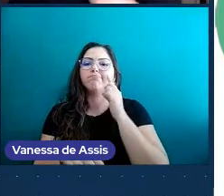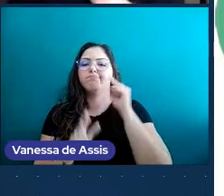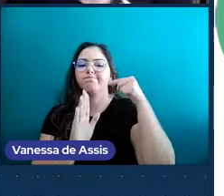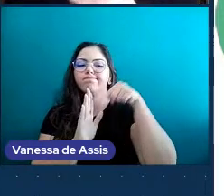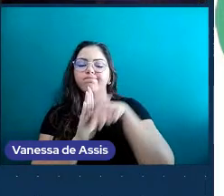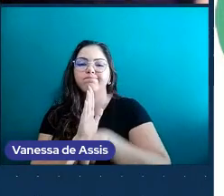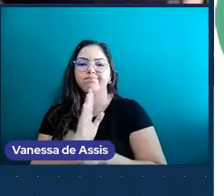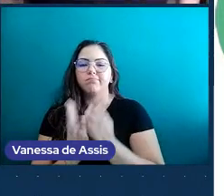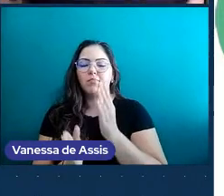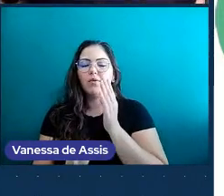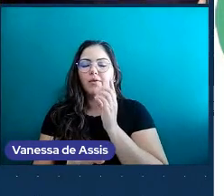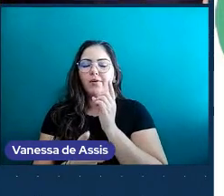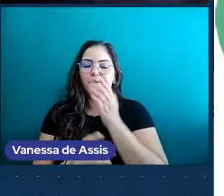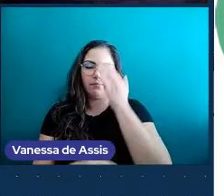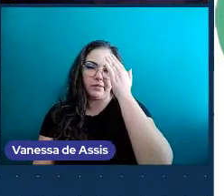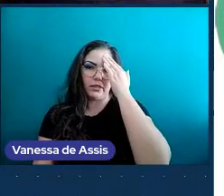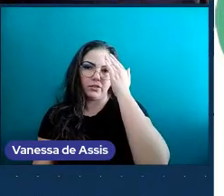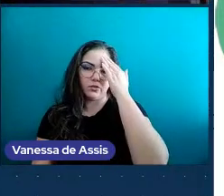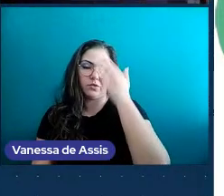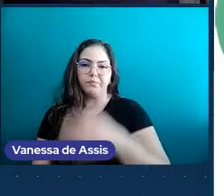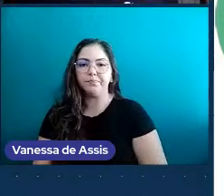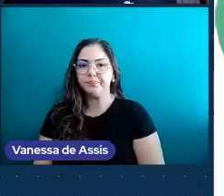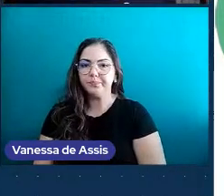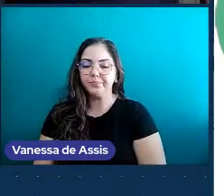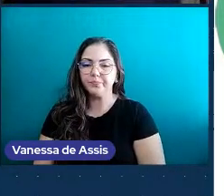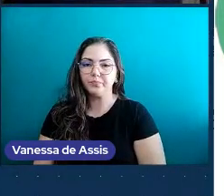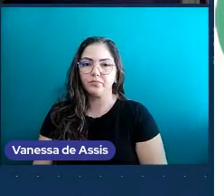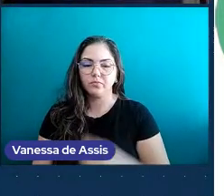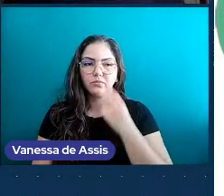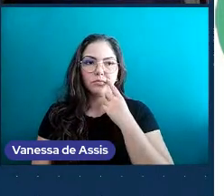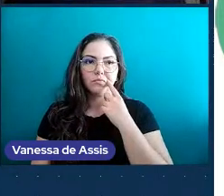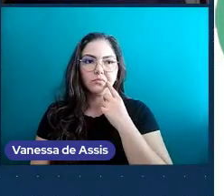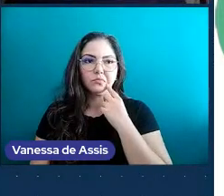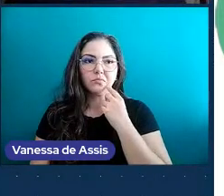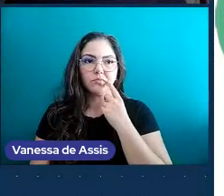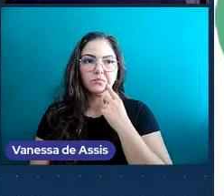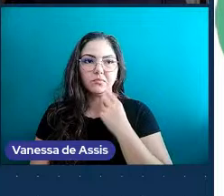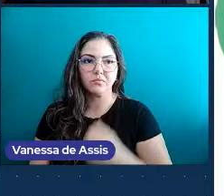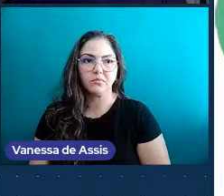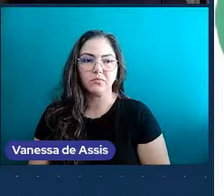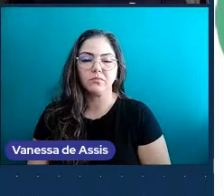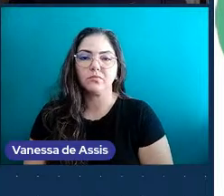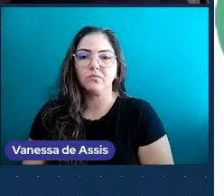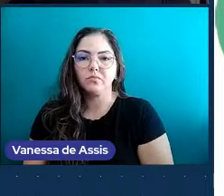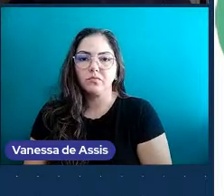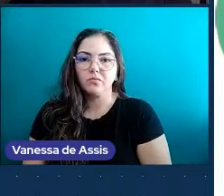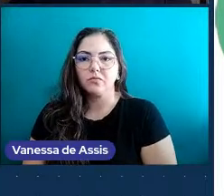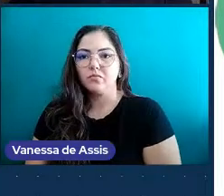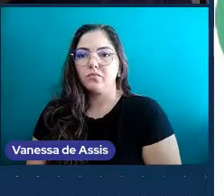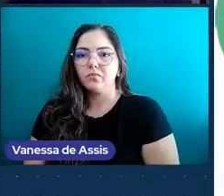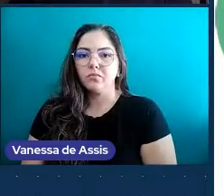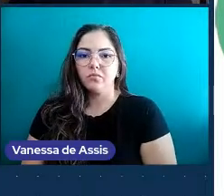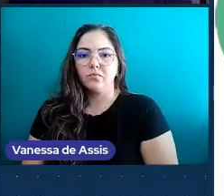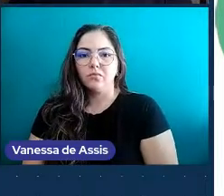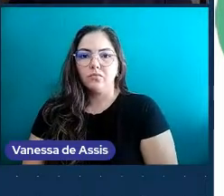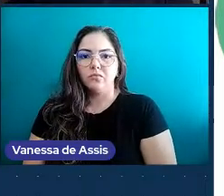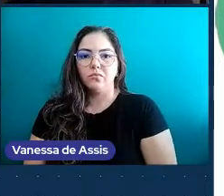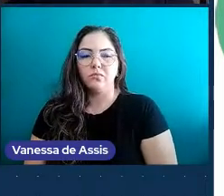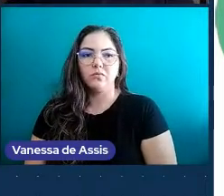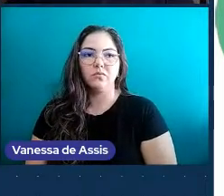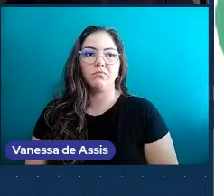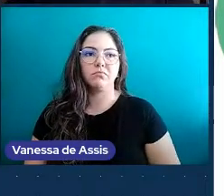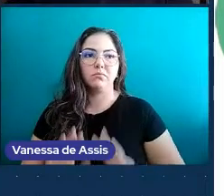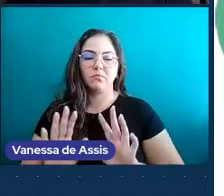então, a gente se questionou lá e traz esse questionamento no